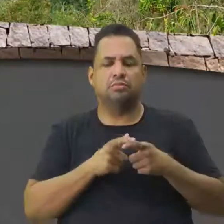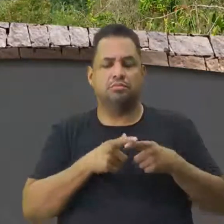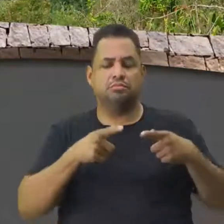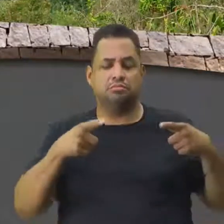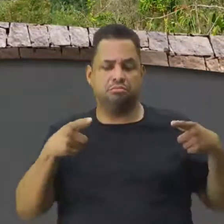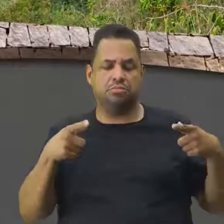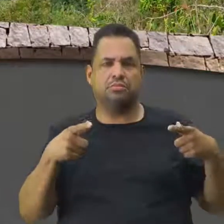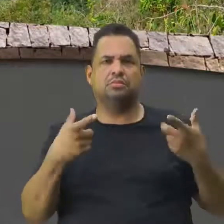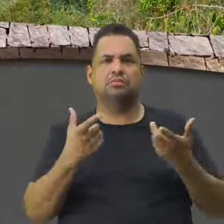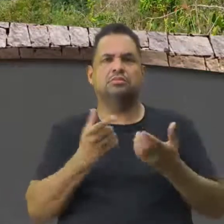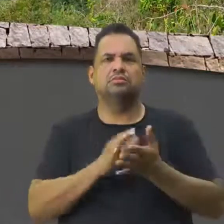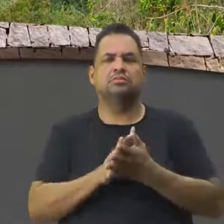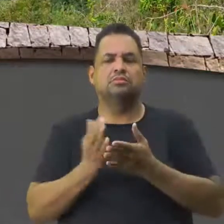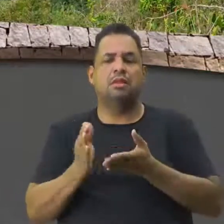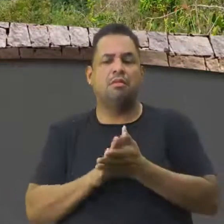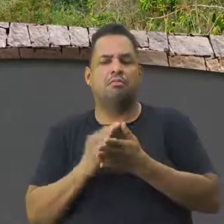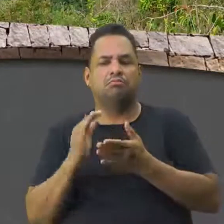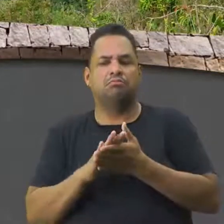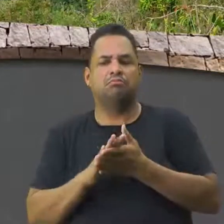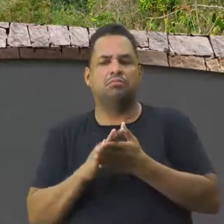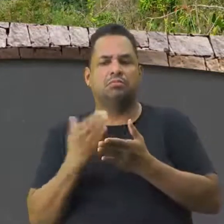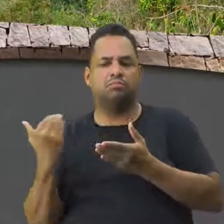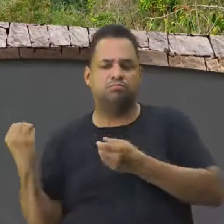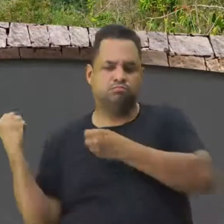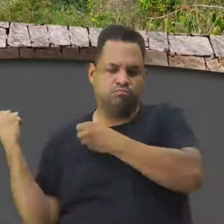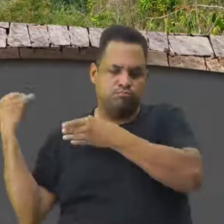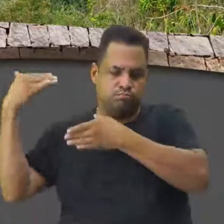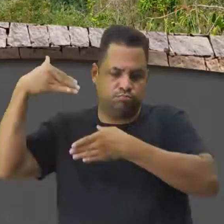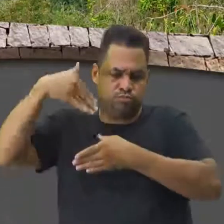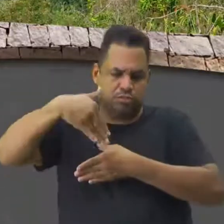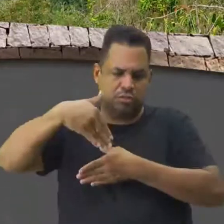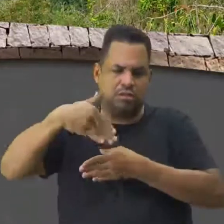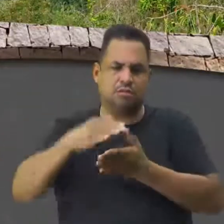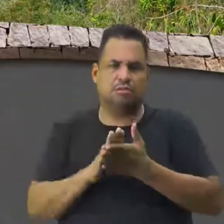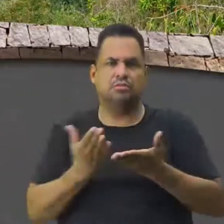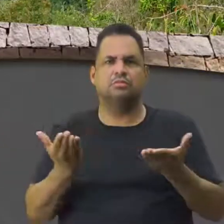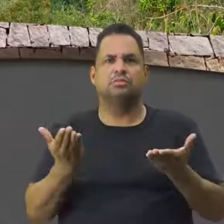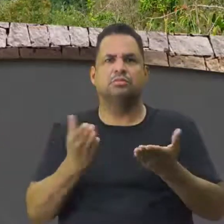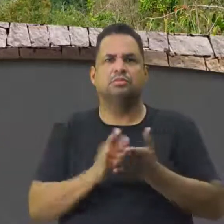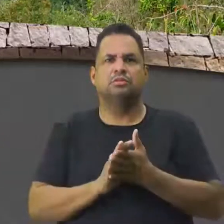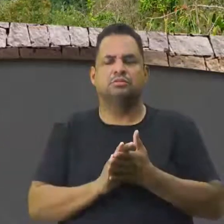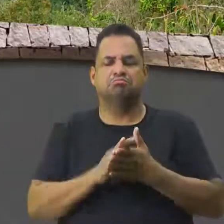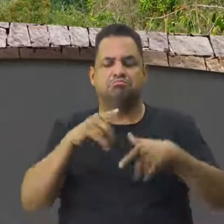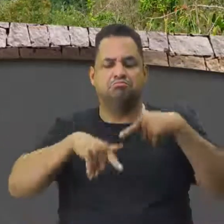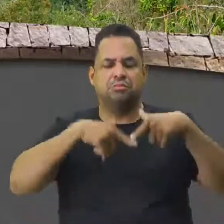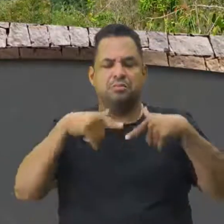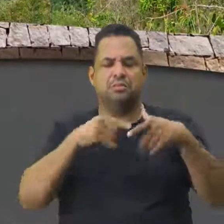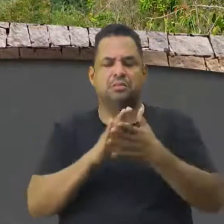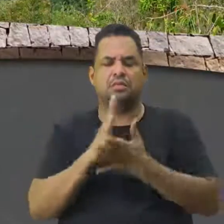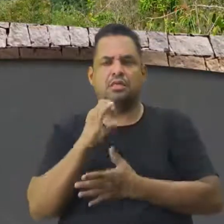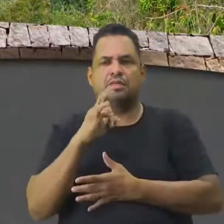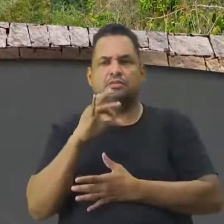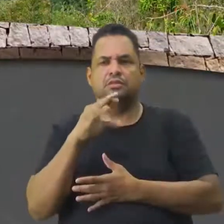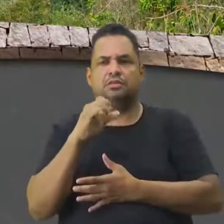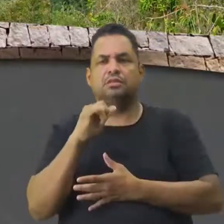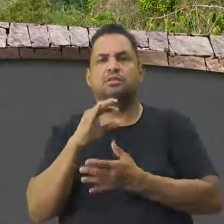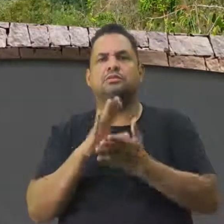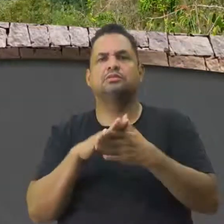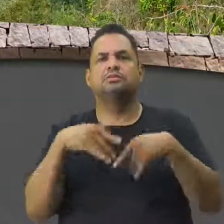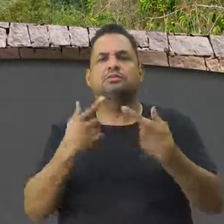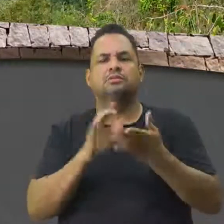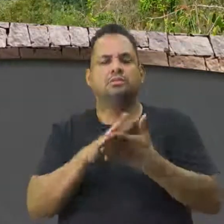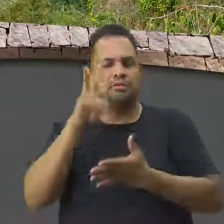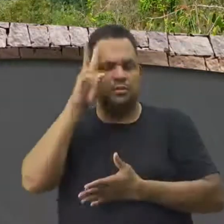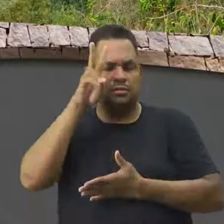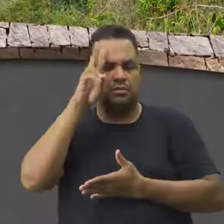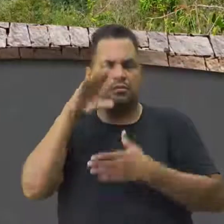seja, a grande imigração que veio para Rondônia nos anos 60 foi para trabalhar na casterita. E aí, se você for ver